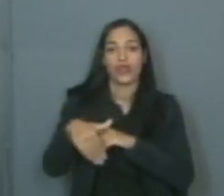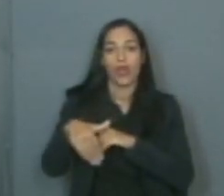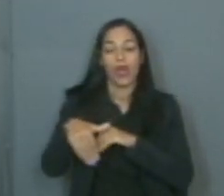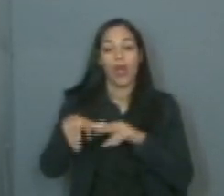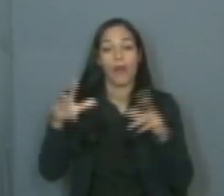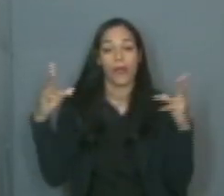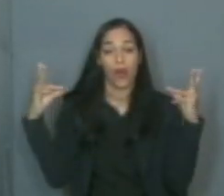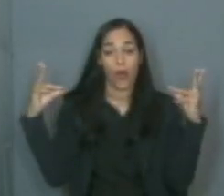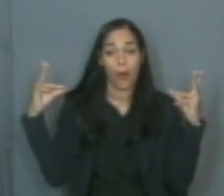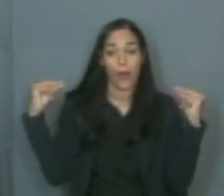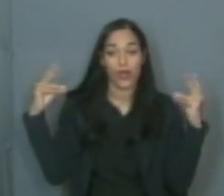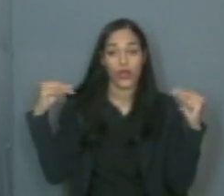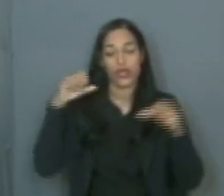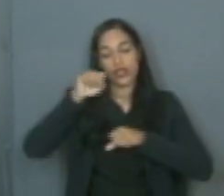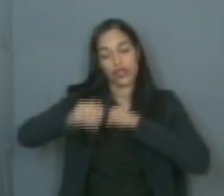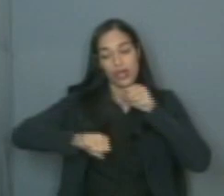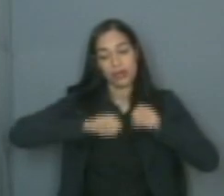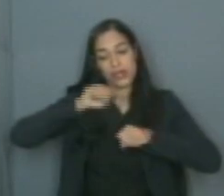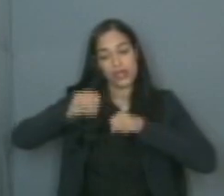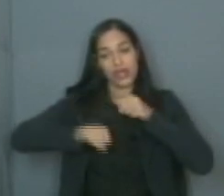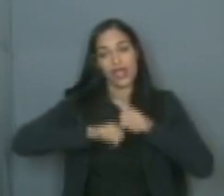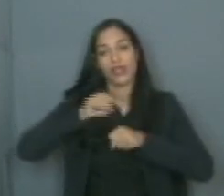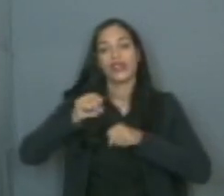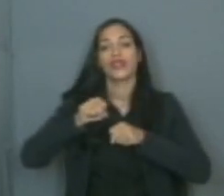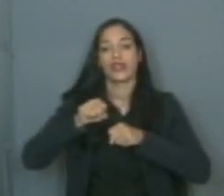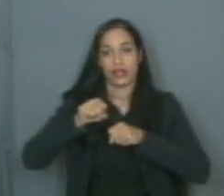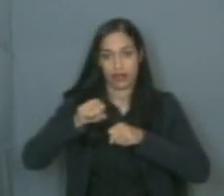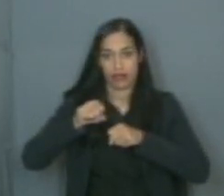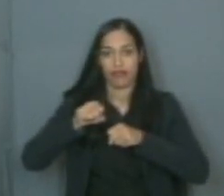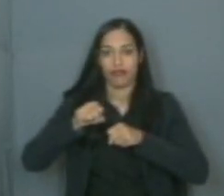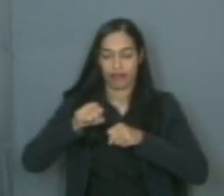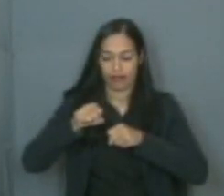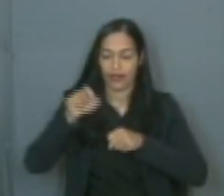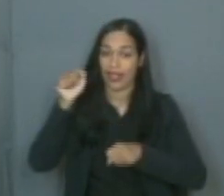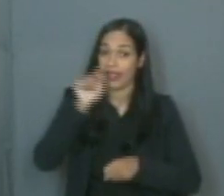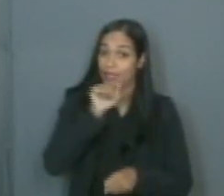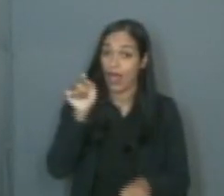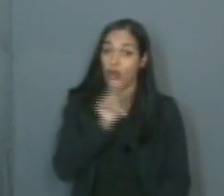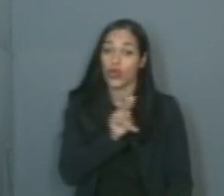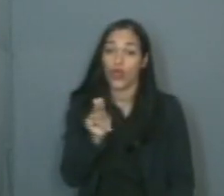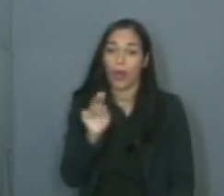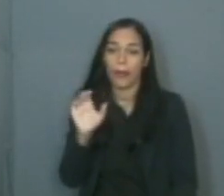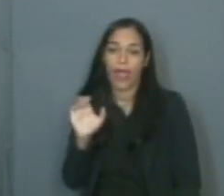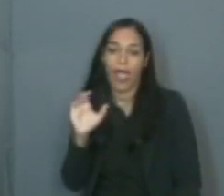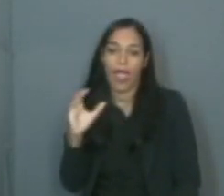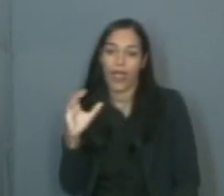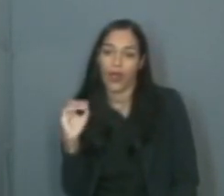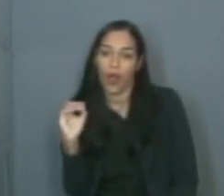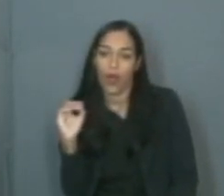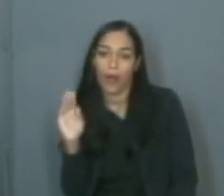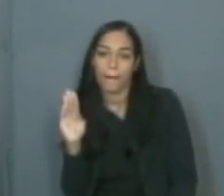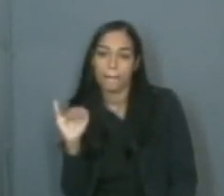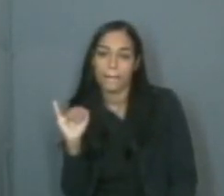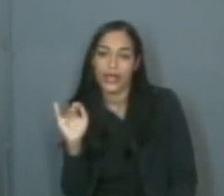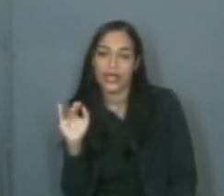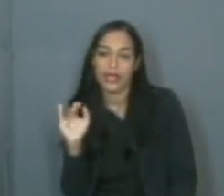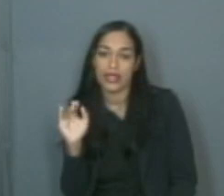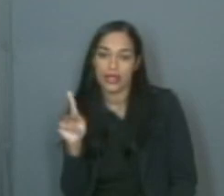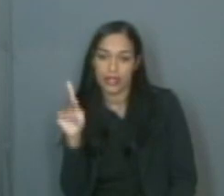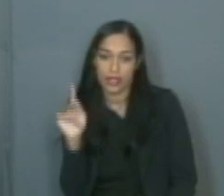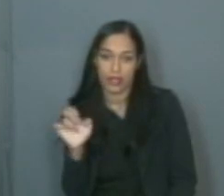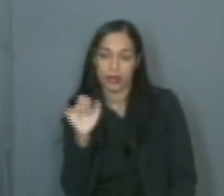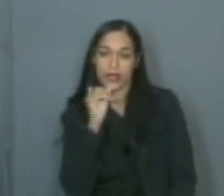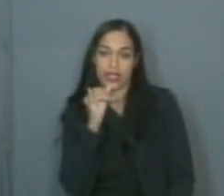Lá eles chamam de ecobicicletas, que tira o cavalo das ruas e o cara lá que faz o recolhimento de